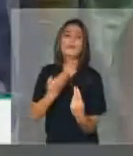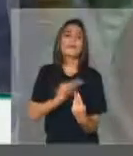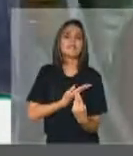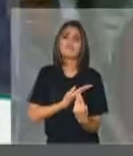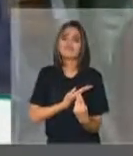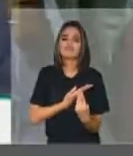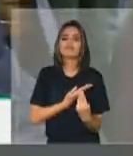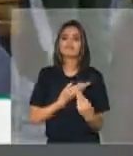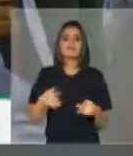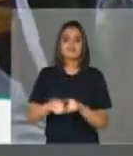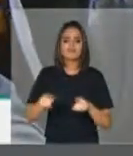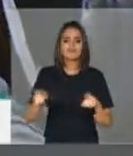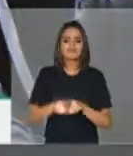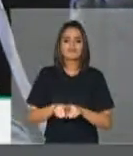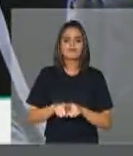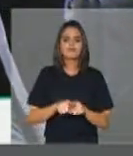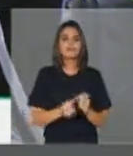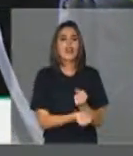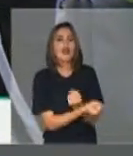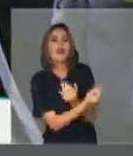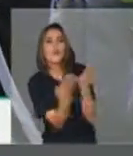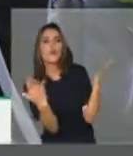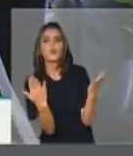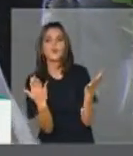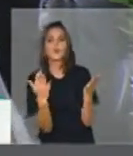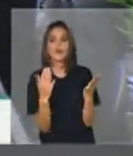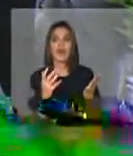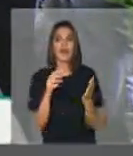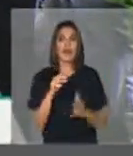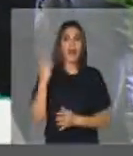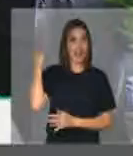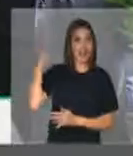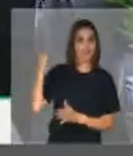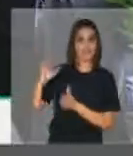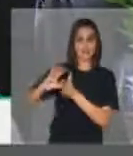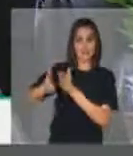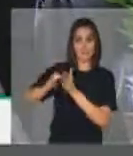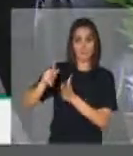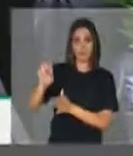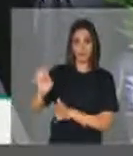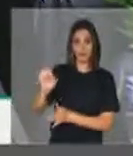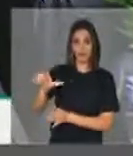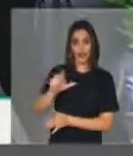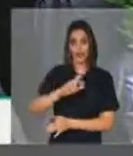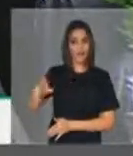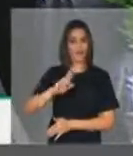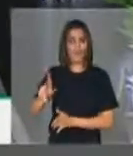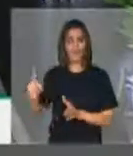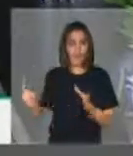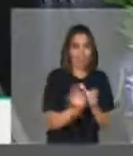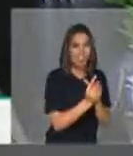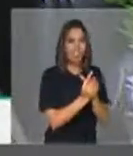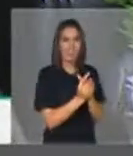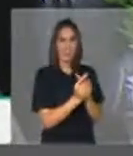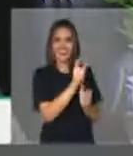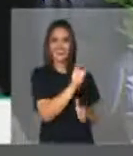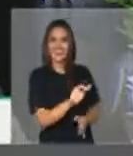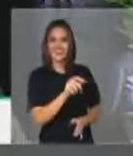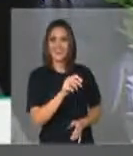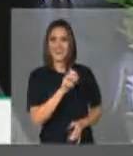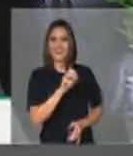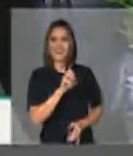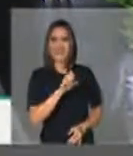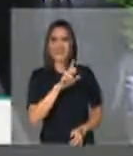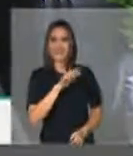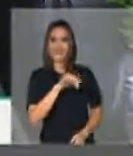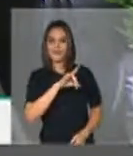com aqueles que virão para o pessoal e que foram capitulados do nosso PSB, querida Erundina,